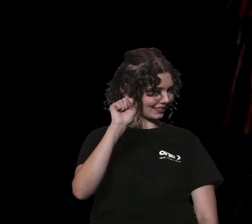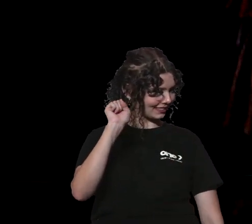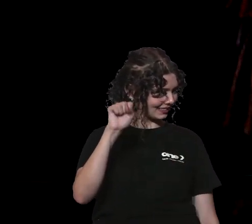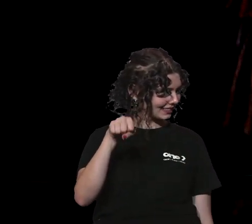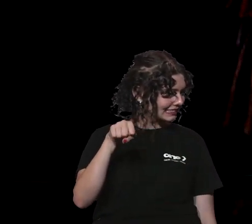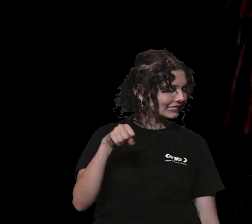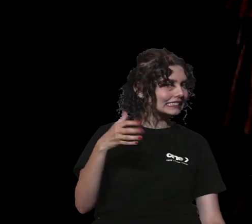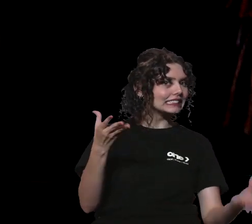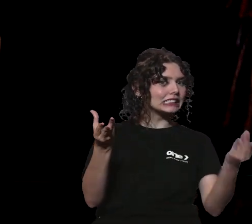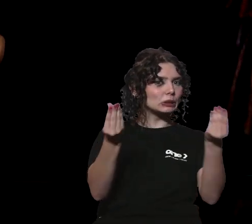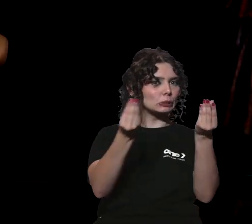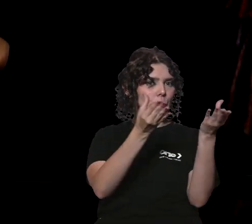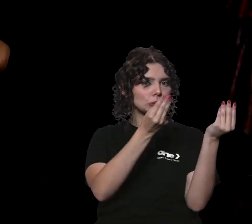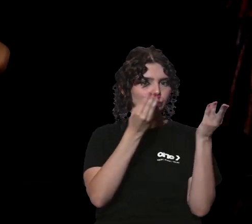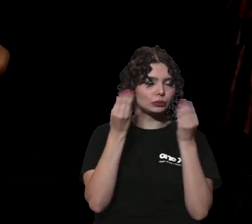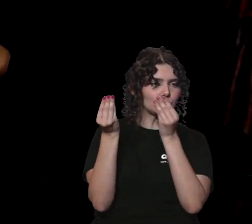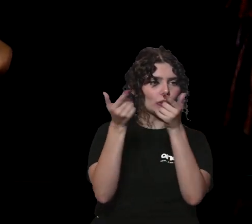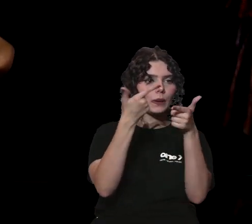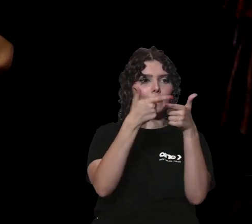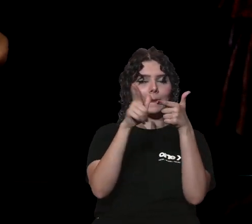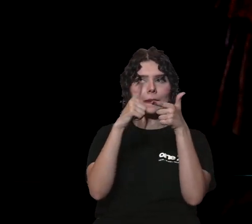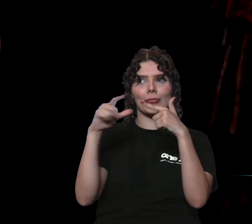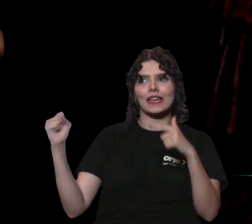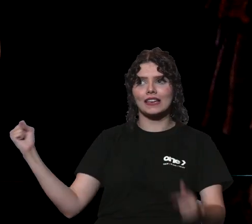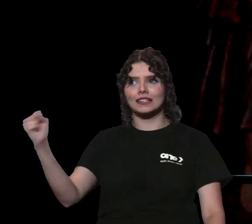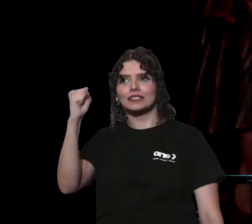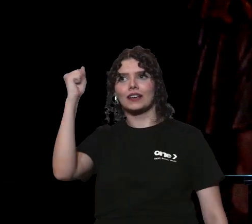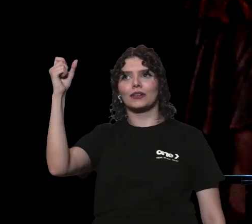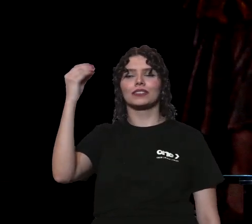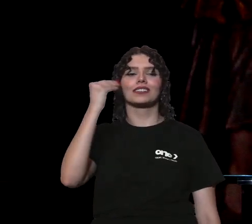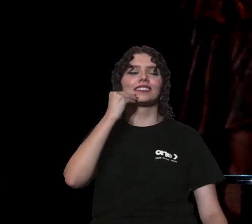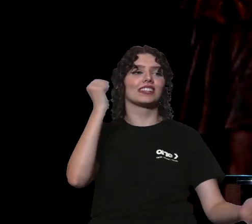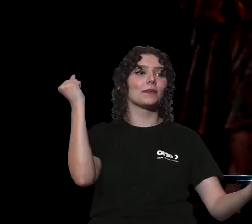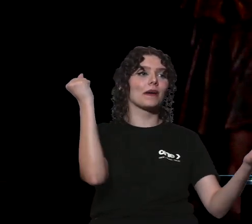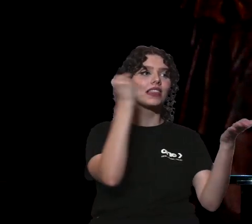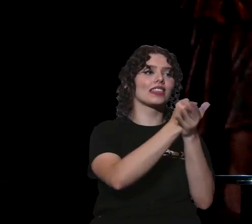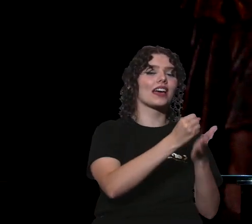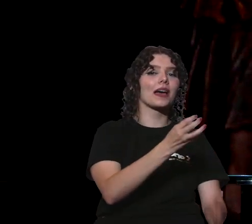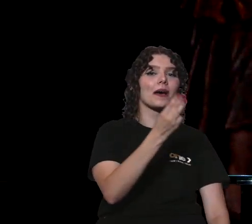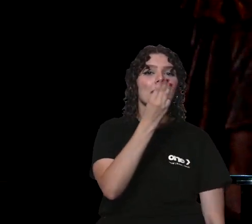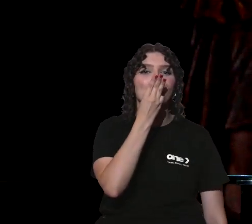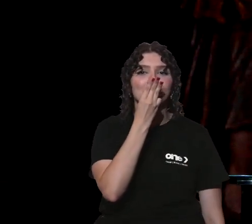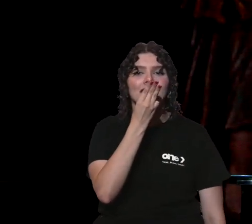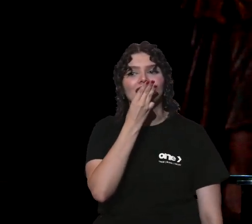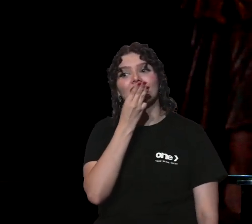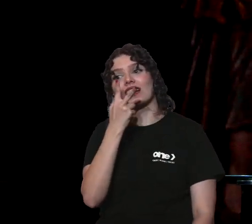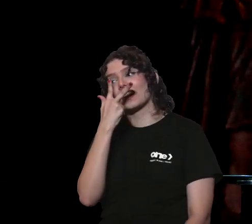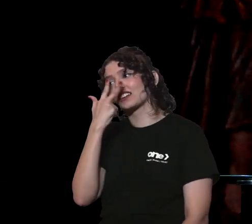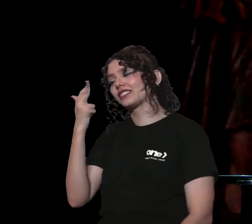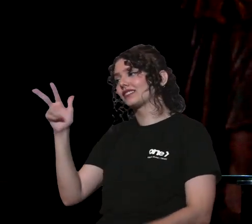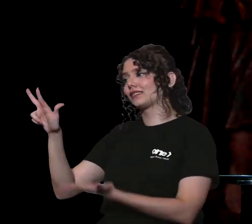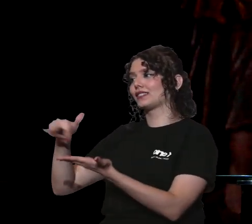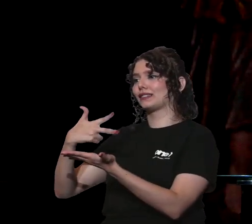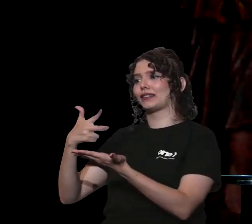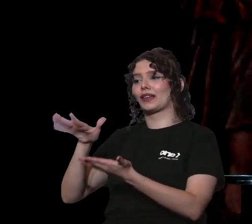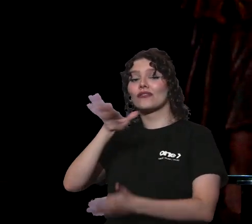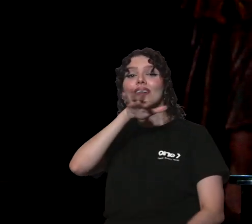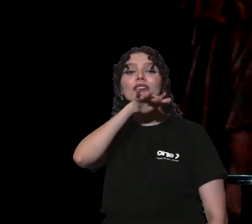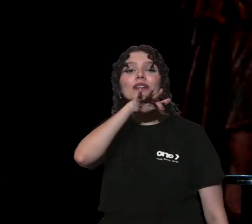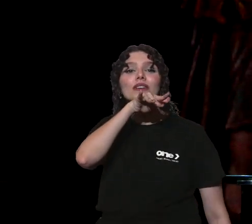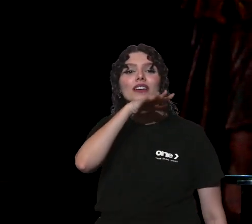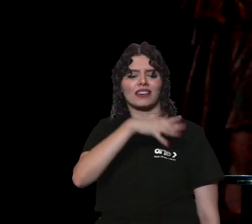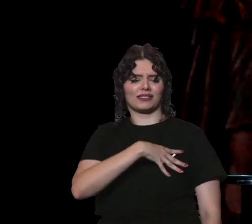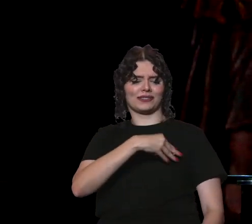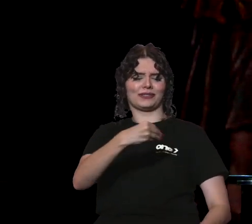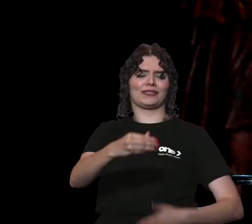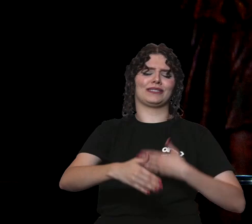Ele tinha muito problema. Era o sogro querendo matar ele. Era a mulher achando que ele dançava errado. Era os filhos depois se